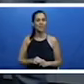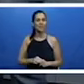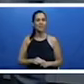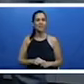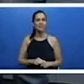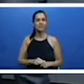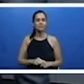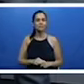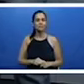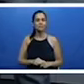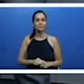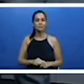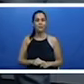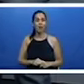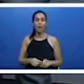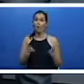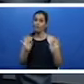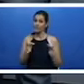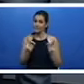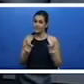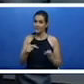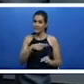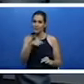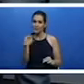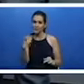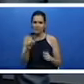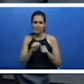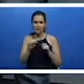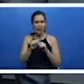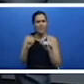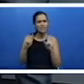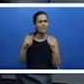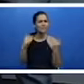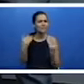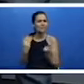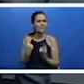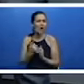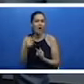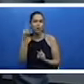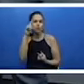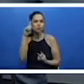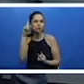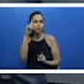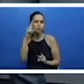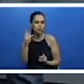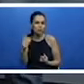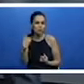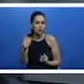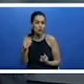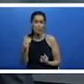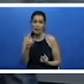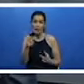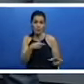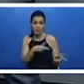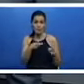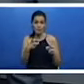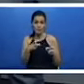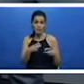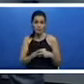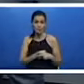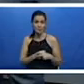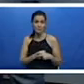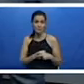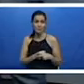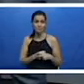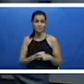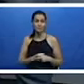isso, com certeza vocês fazem algum tipo de generalização no dia a dia, sem perceber. Eu não vou pensar em nenhum